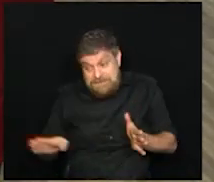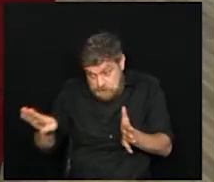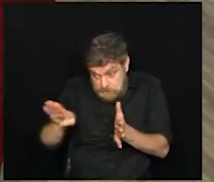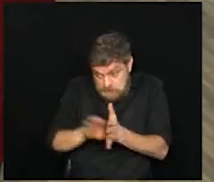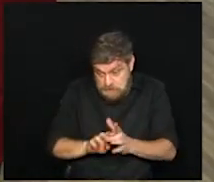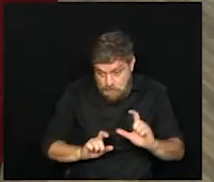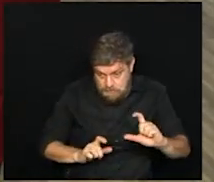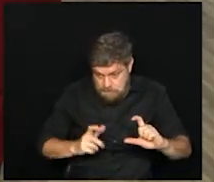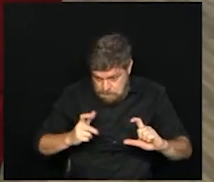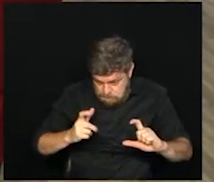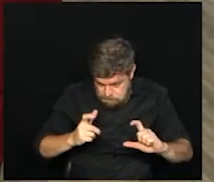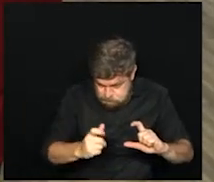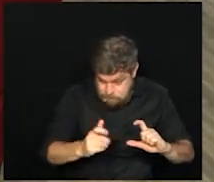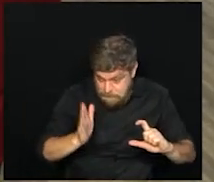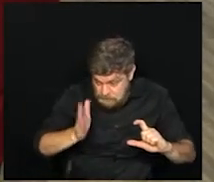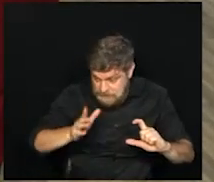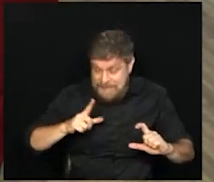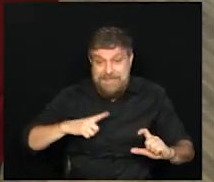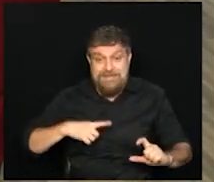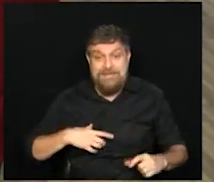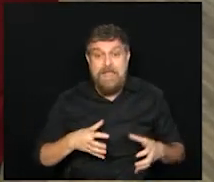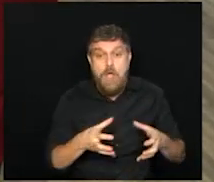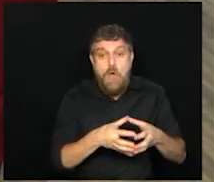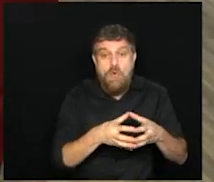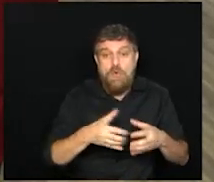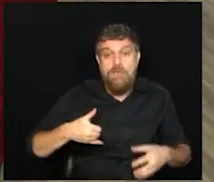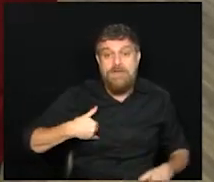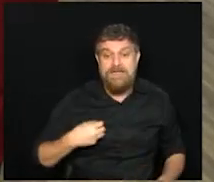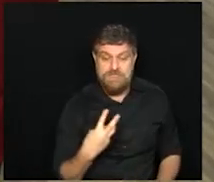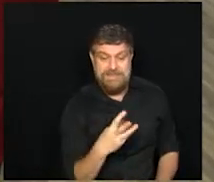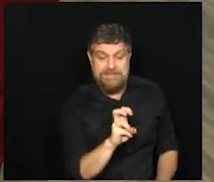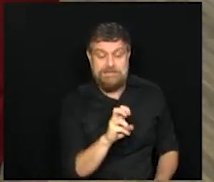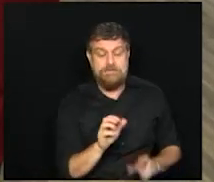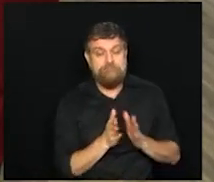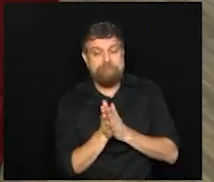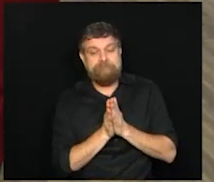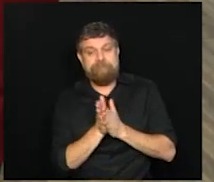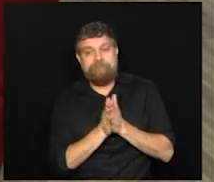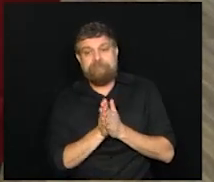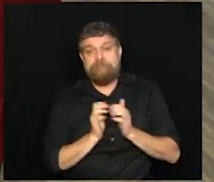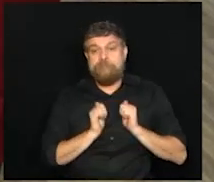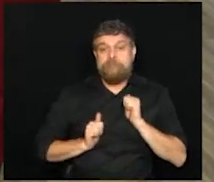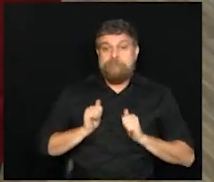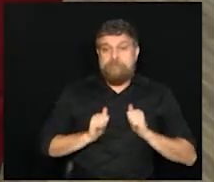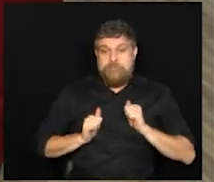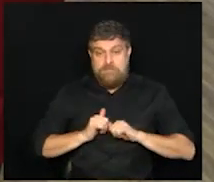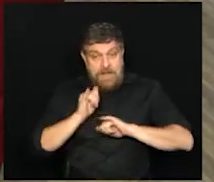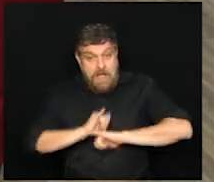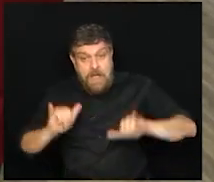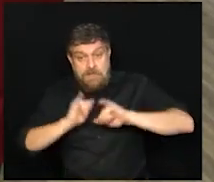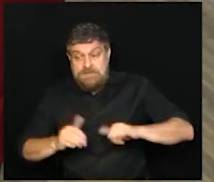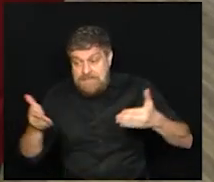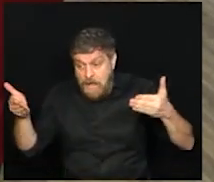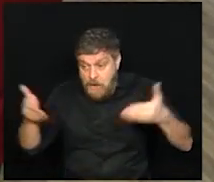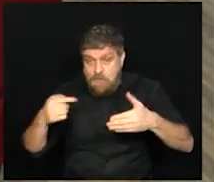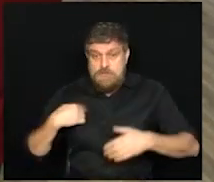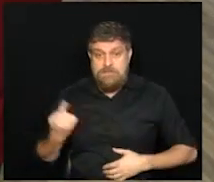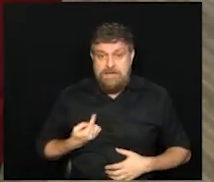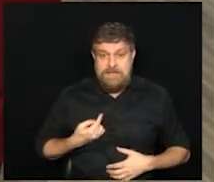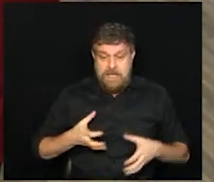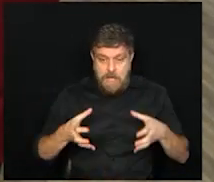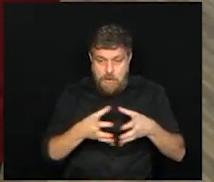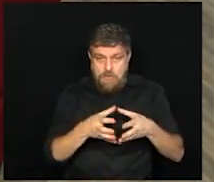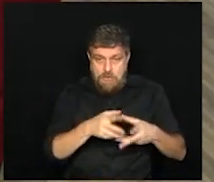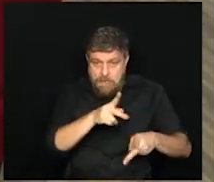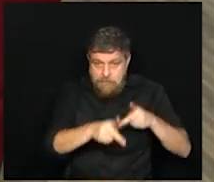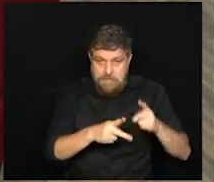em Campinas têm dose para esse público. Então, a gente aguarda que esse anúncio seja feito ainda hoje para que mais pessoas